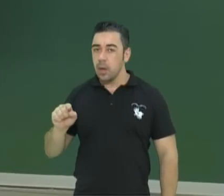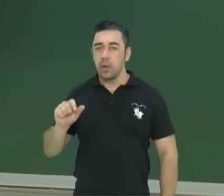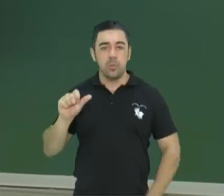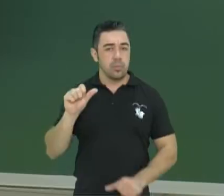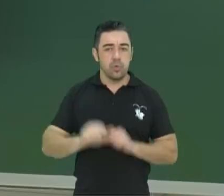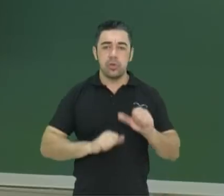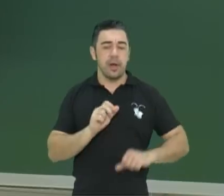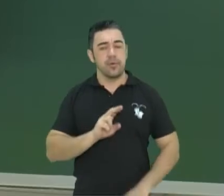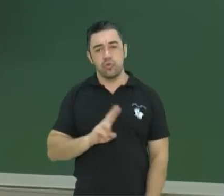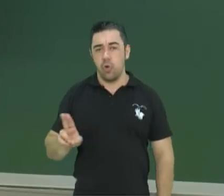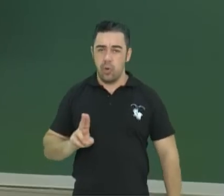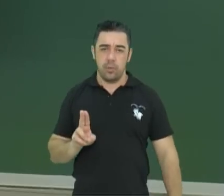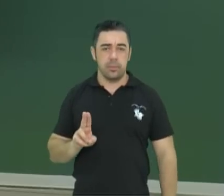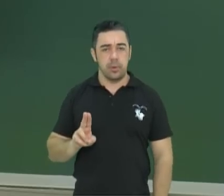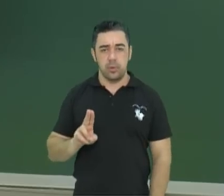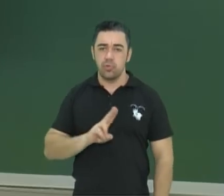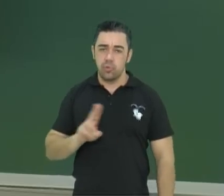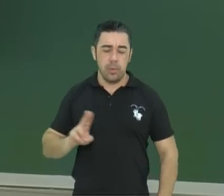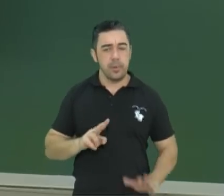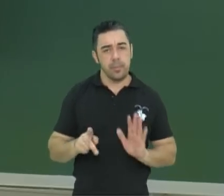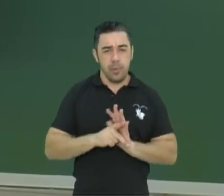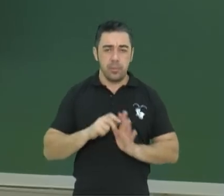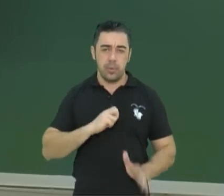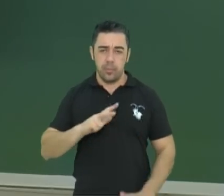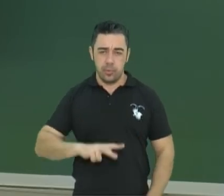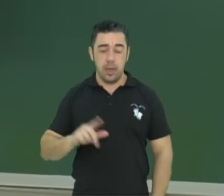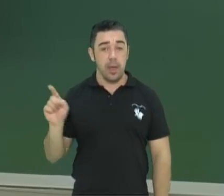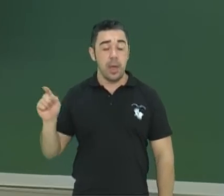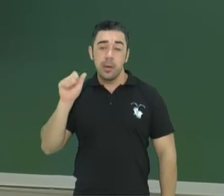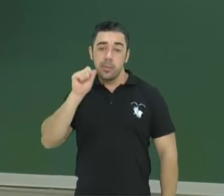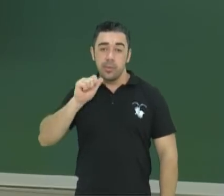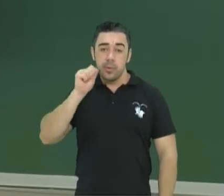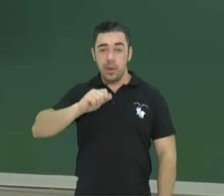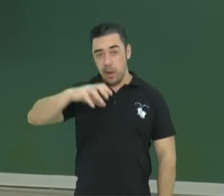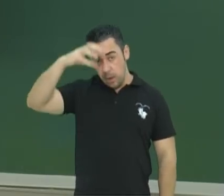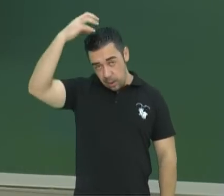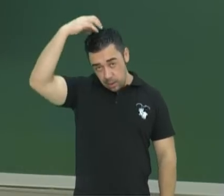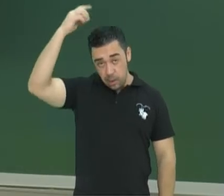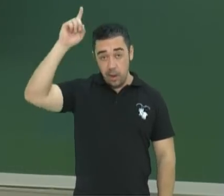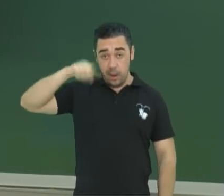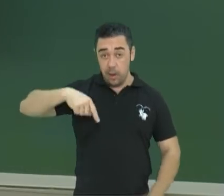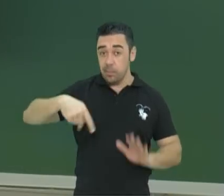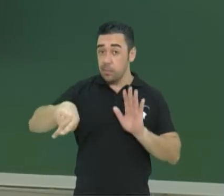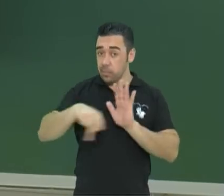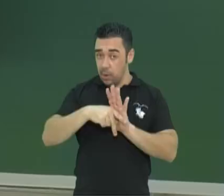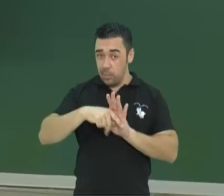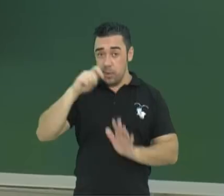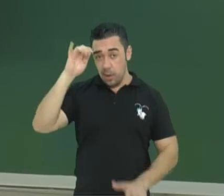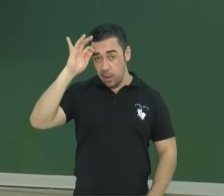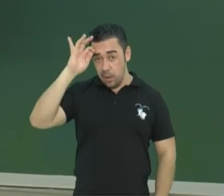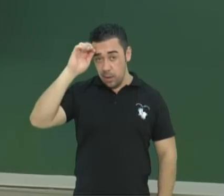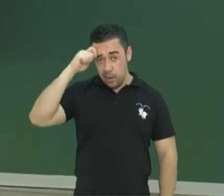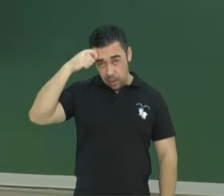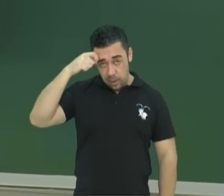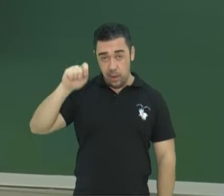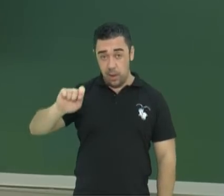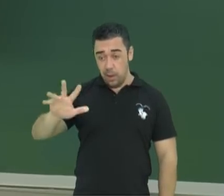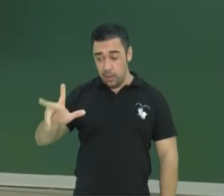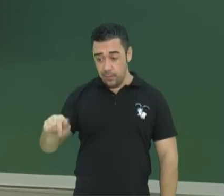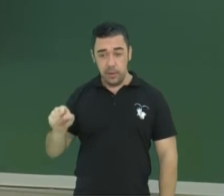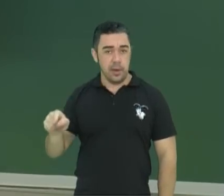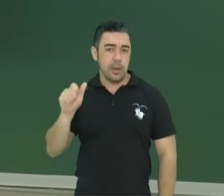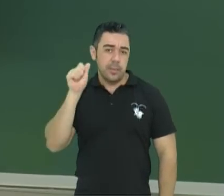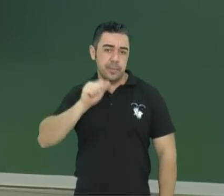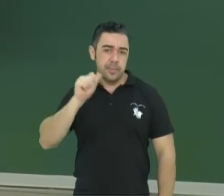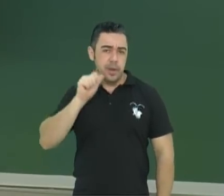perdiam a sua identidade. Então ela era uma rainha africana, talvez muito parecida com o que a gente viu na música do Jorge